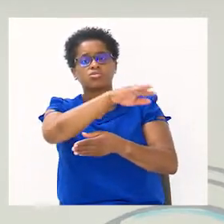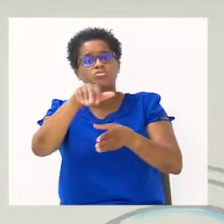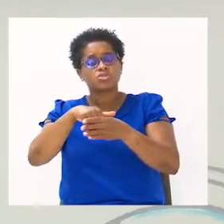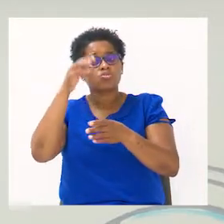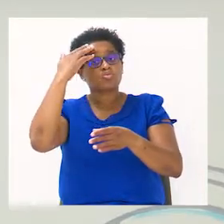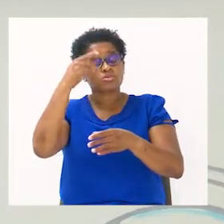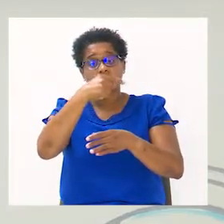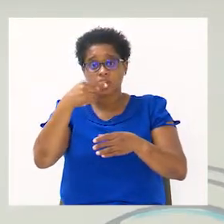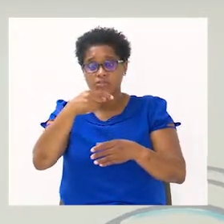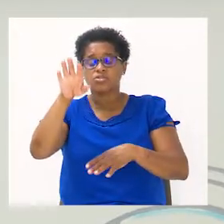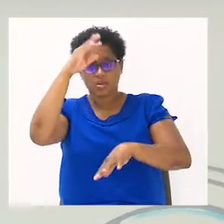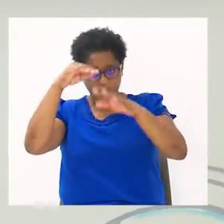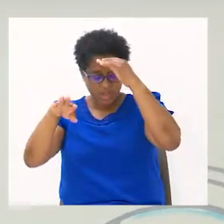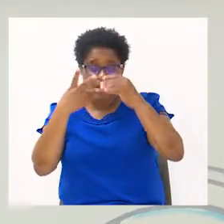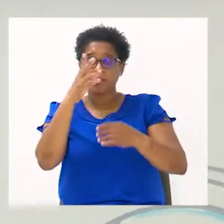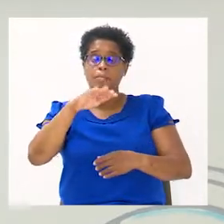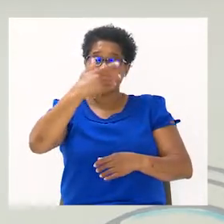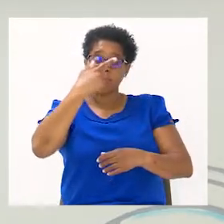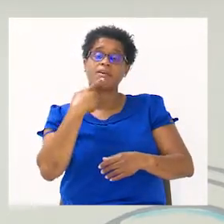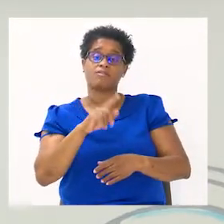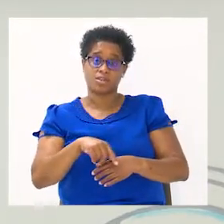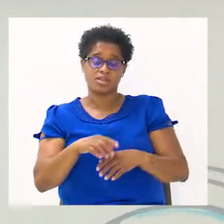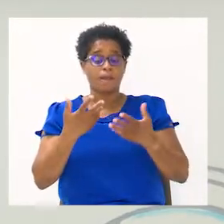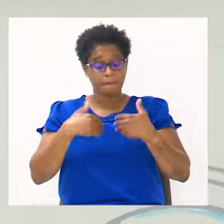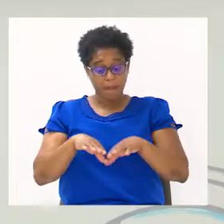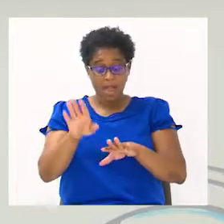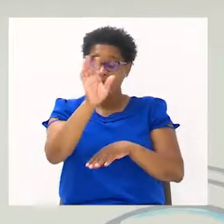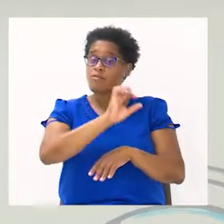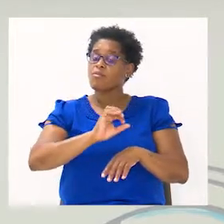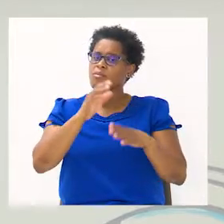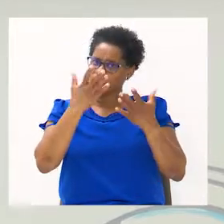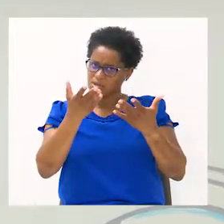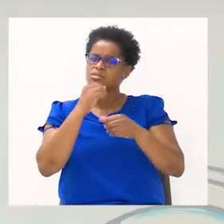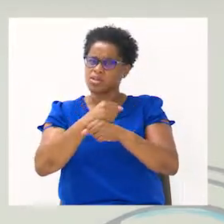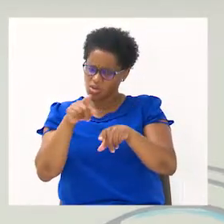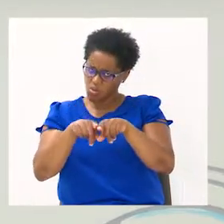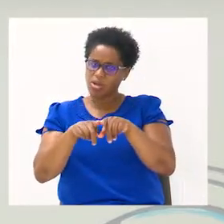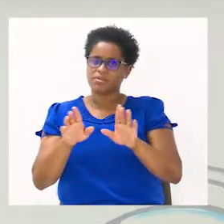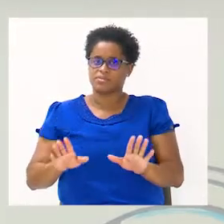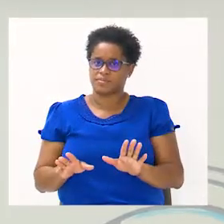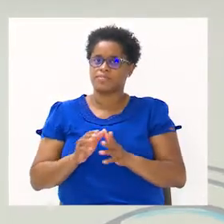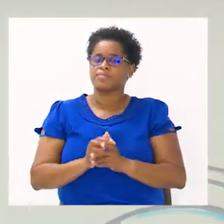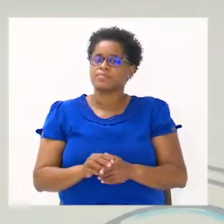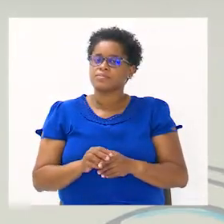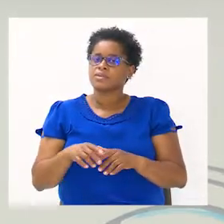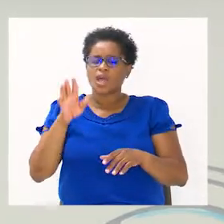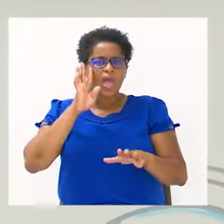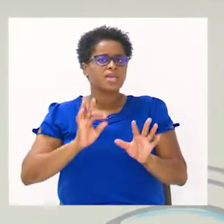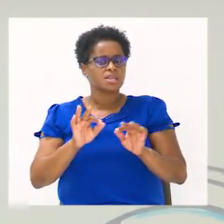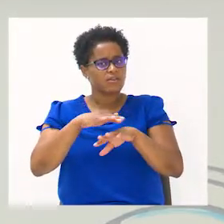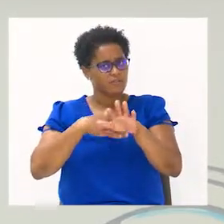estão a aprender pela primeira vez. Mas o procedimento é o mesmo. Assim como faziam com